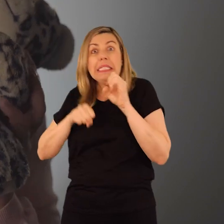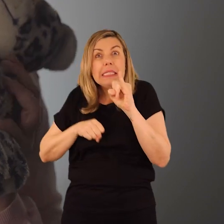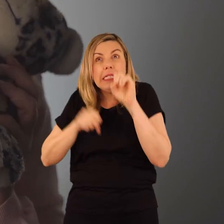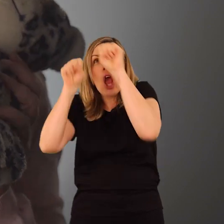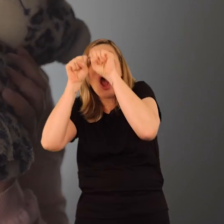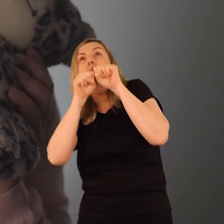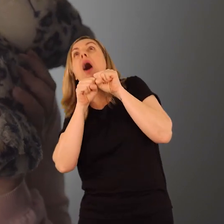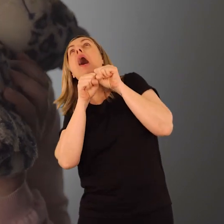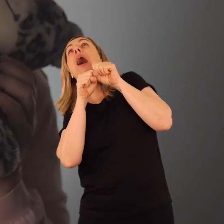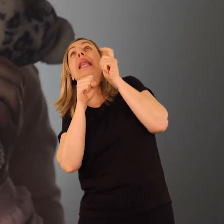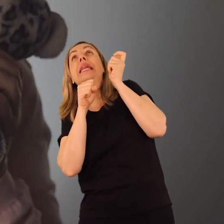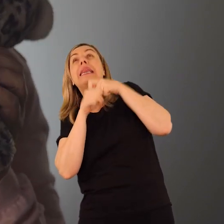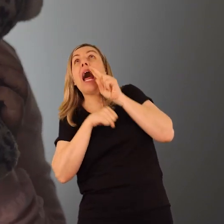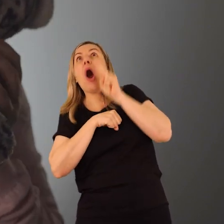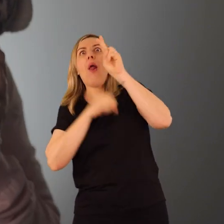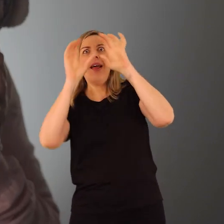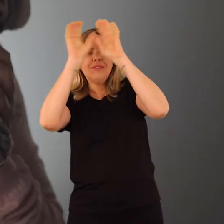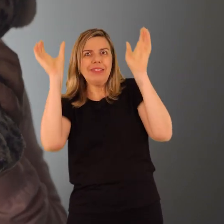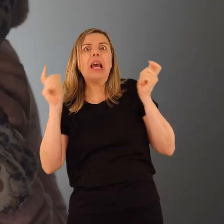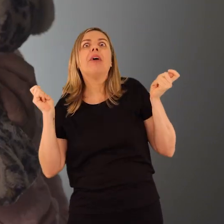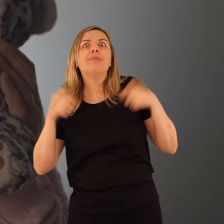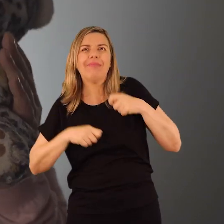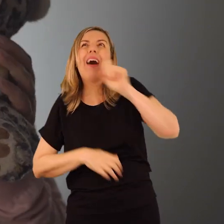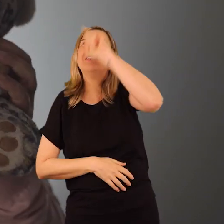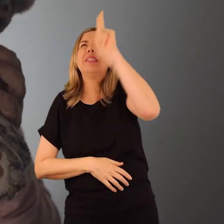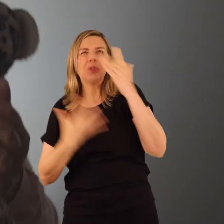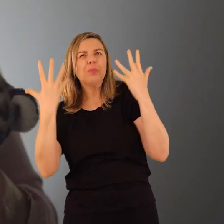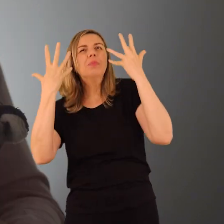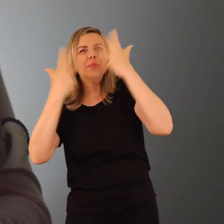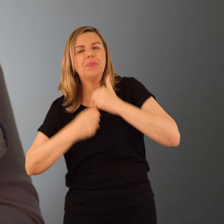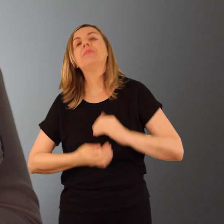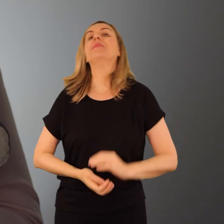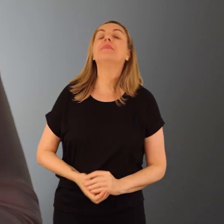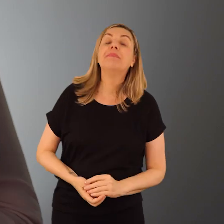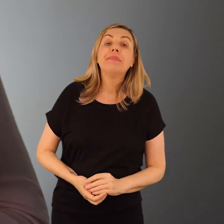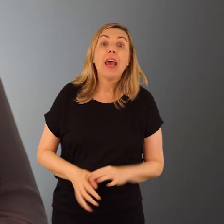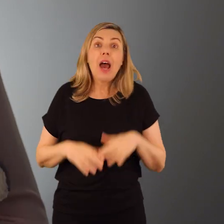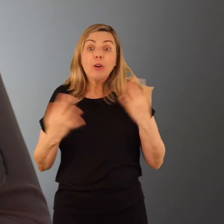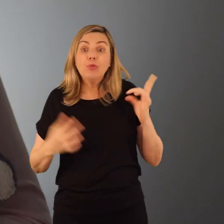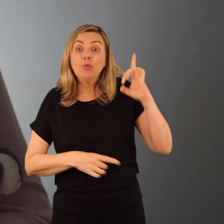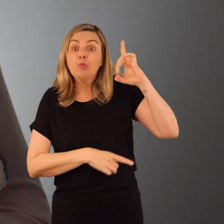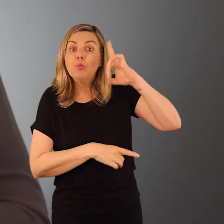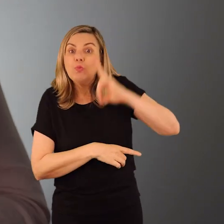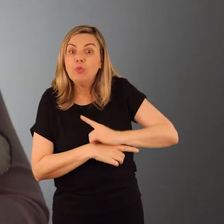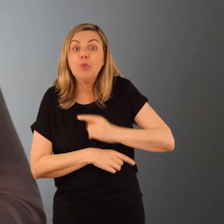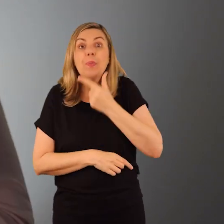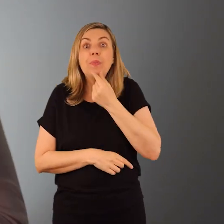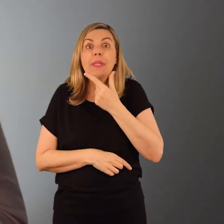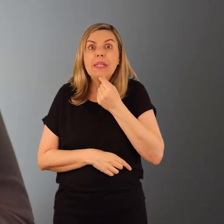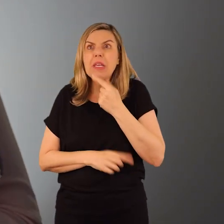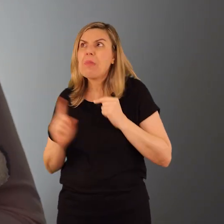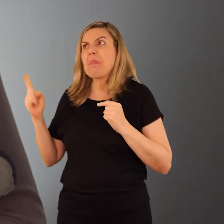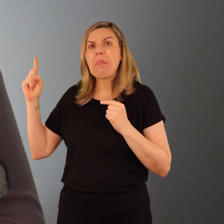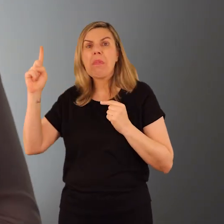da parede, a gente olha para cima e consegue ver o céu azul, sabe? E aí um dia, assim, veio um menino buscar uma bola